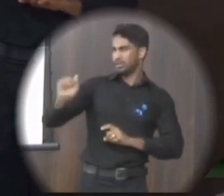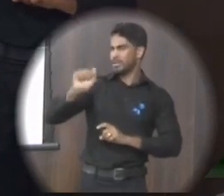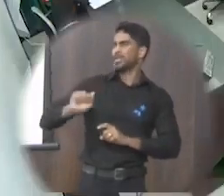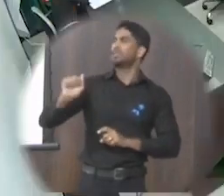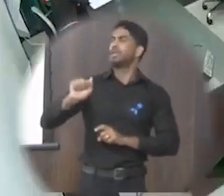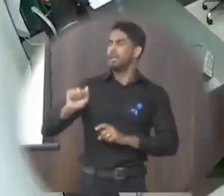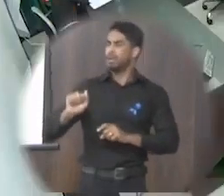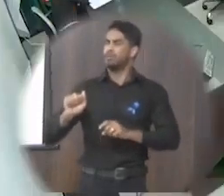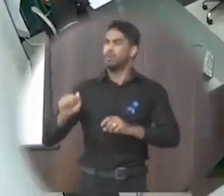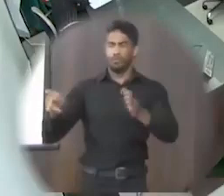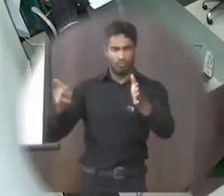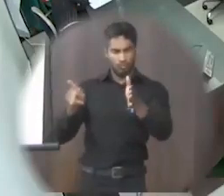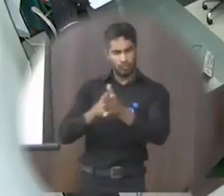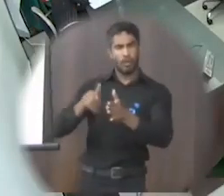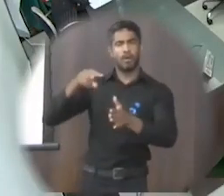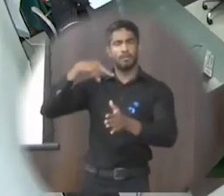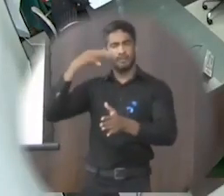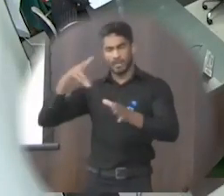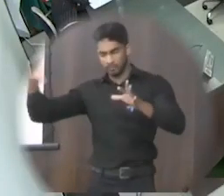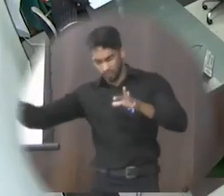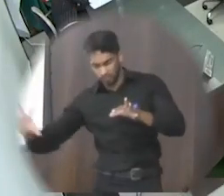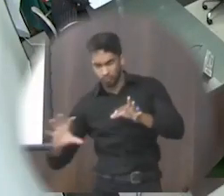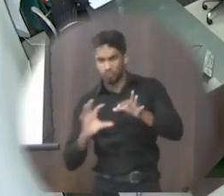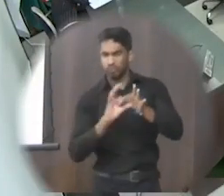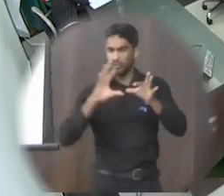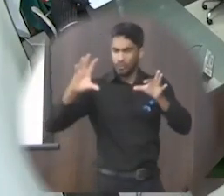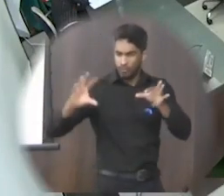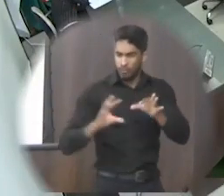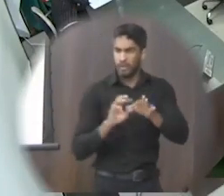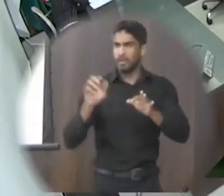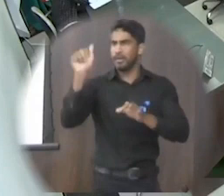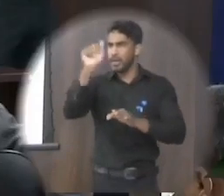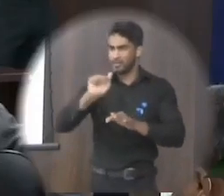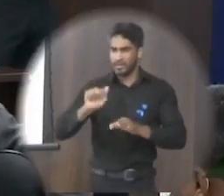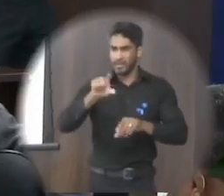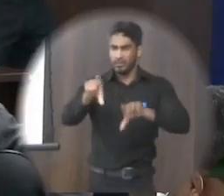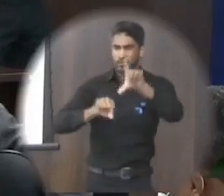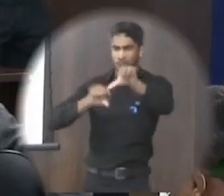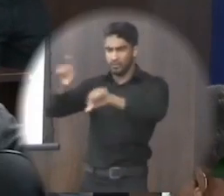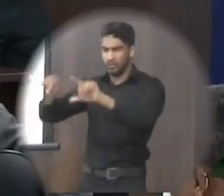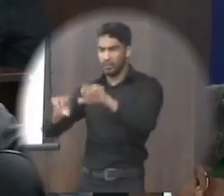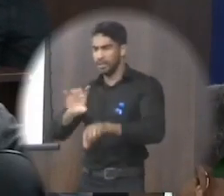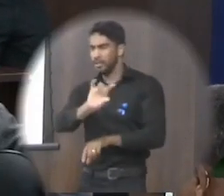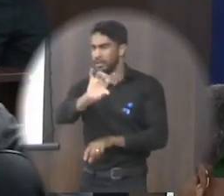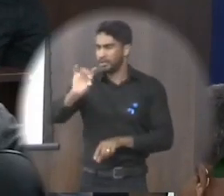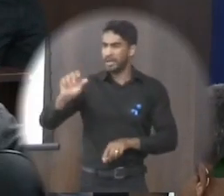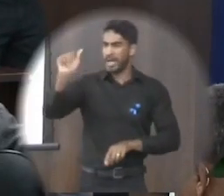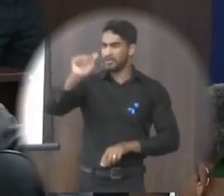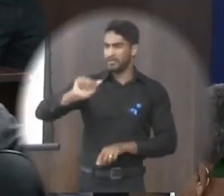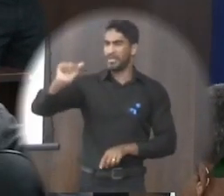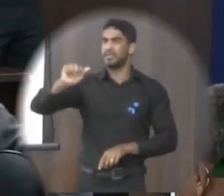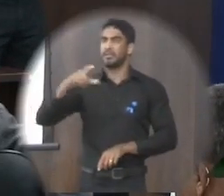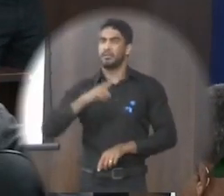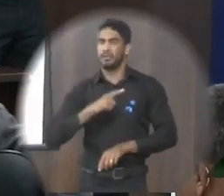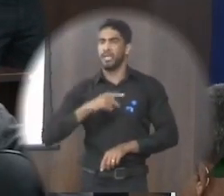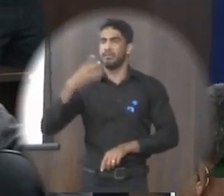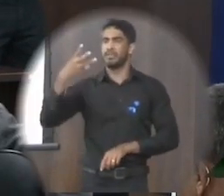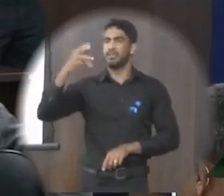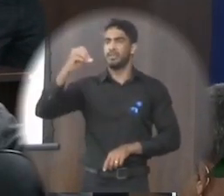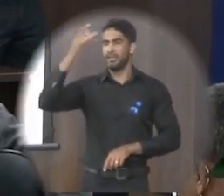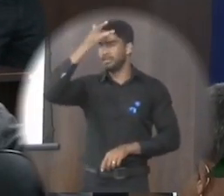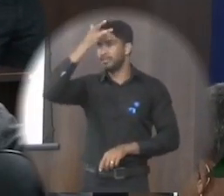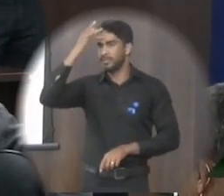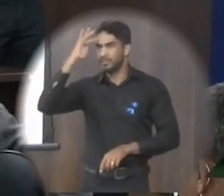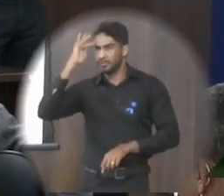vereadores, reunirem as associações, pegarem indivíduos de cada associação. Tenente, nós temos aqui 30 pessoas